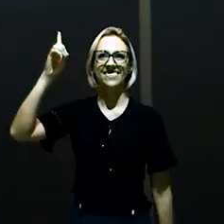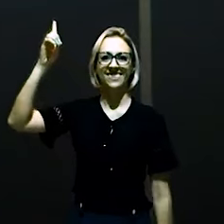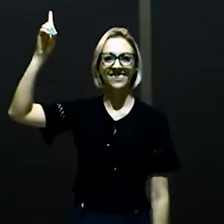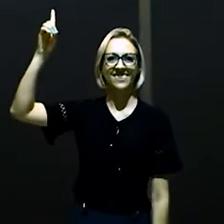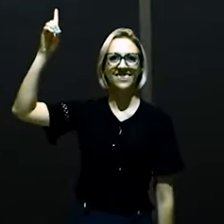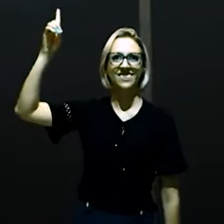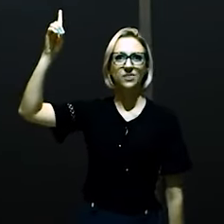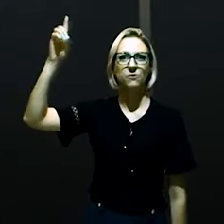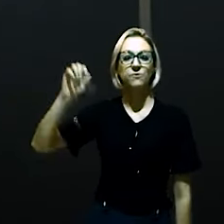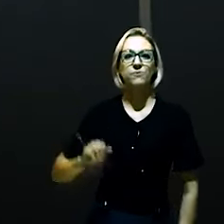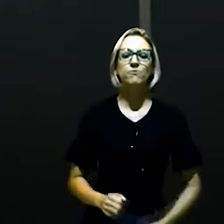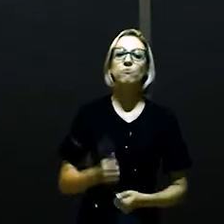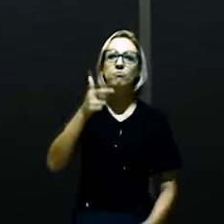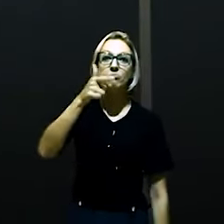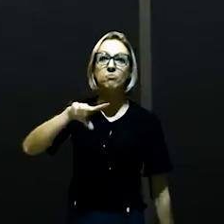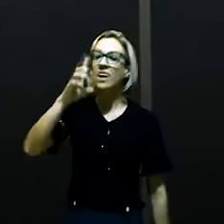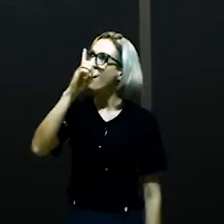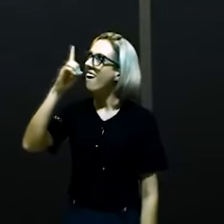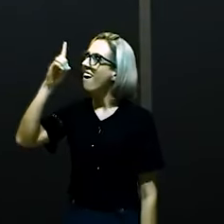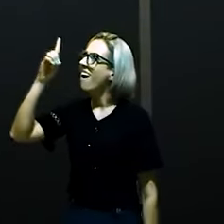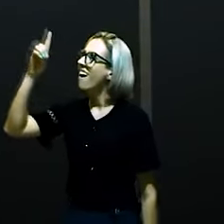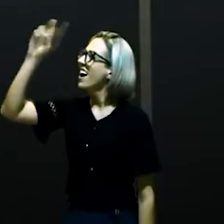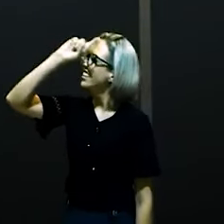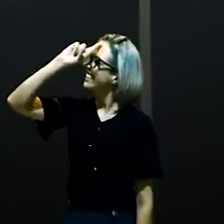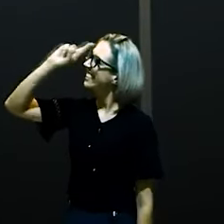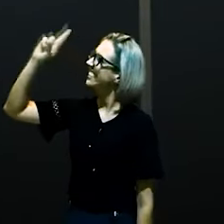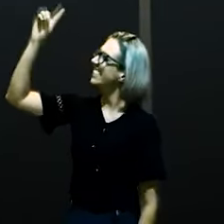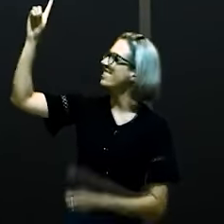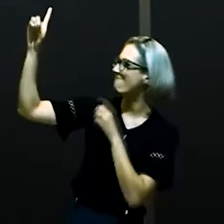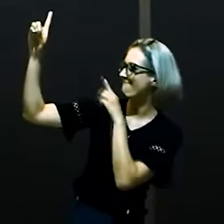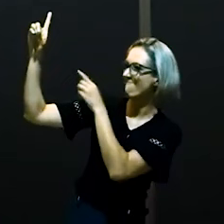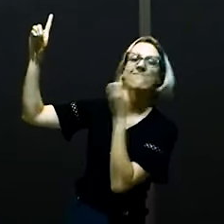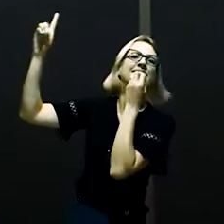Glória a Deus, porque mais uma vez o Senhor tem sido bom conosco.